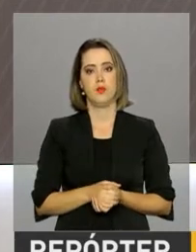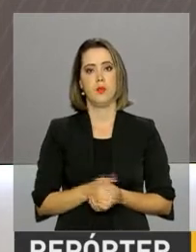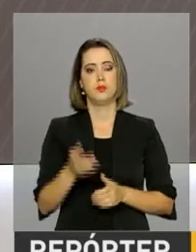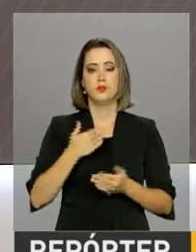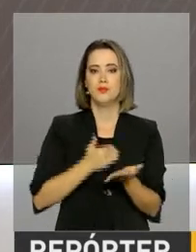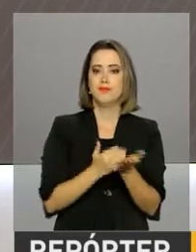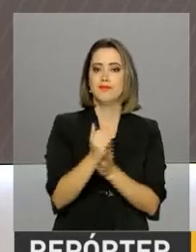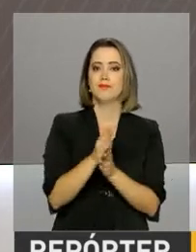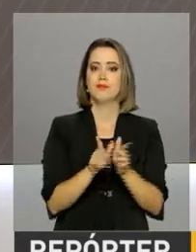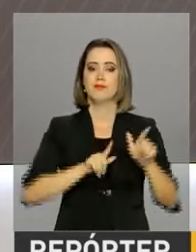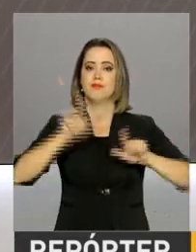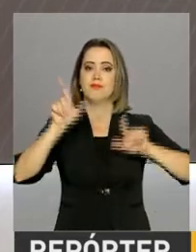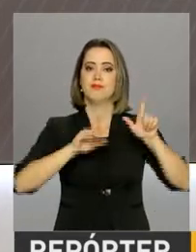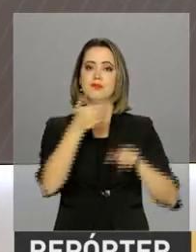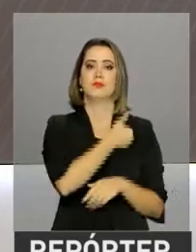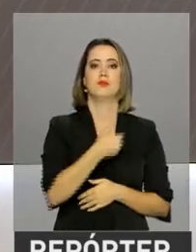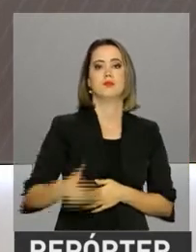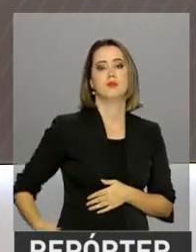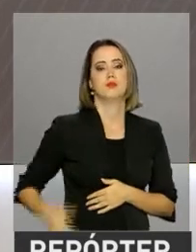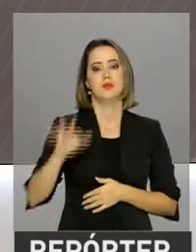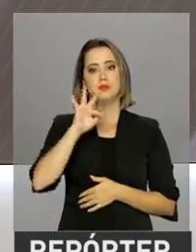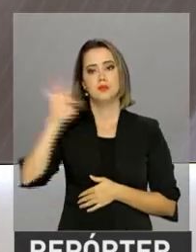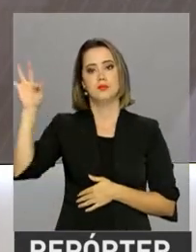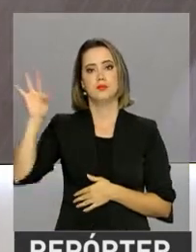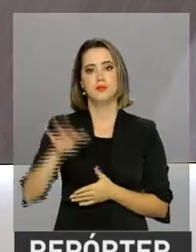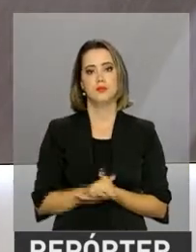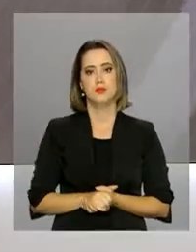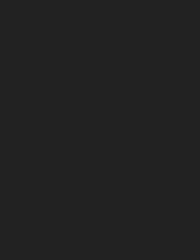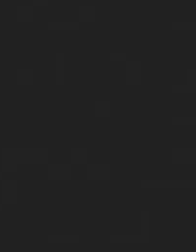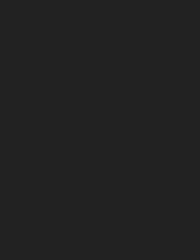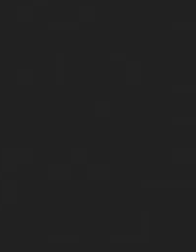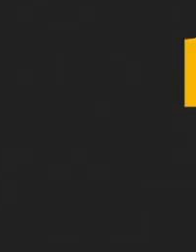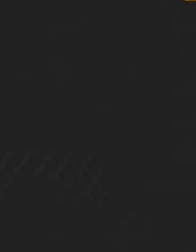continue com a gente aqui na nbr a tv do governo federal